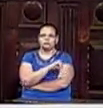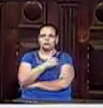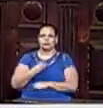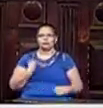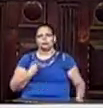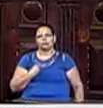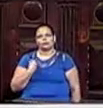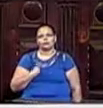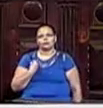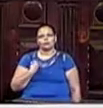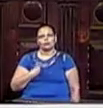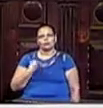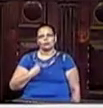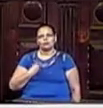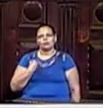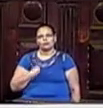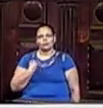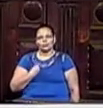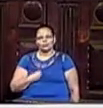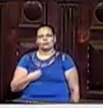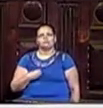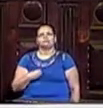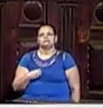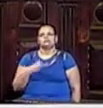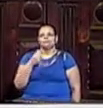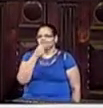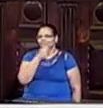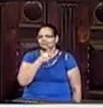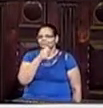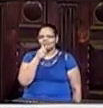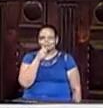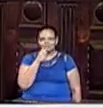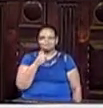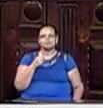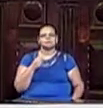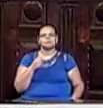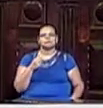vive numa penúria imensa,